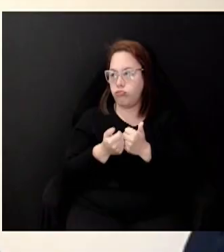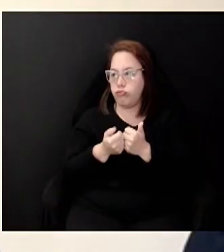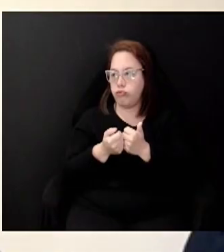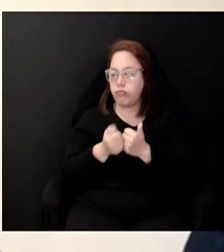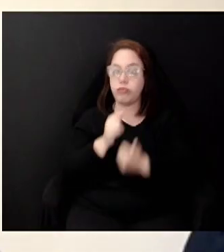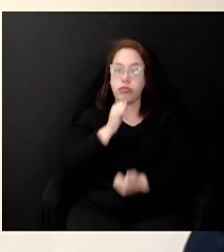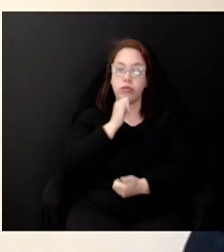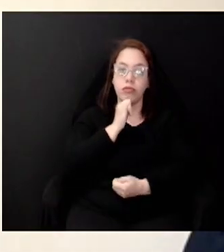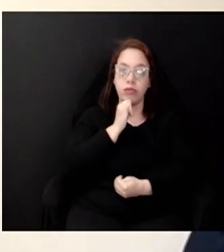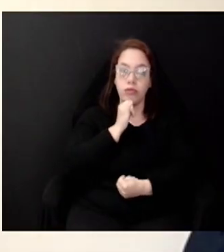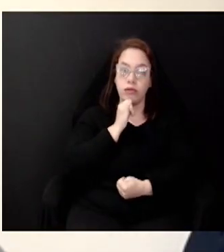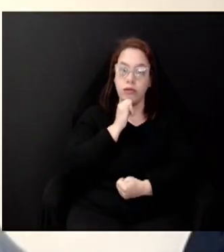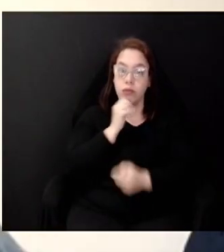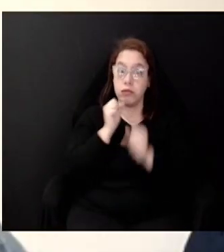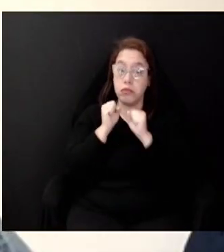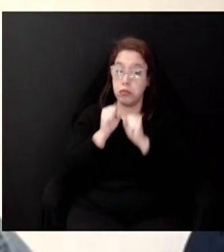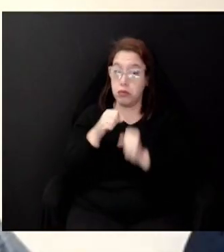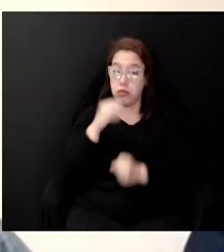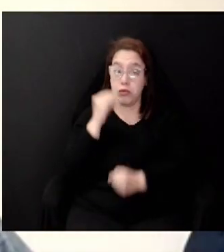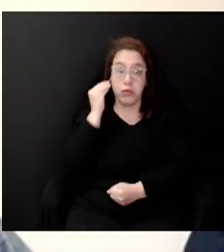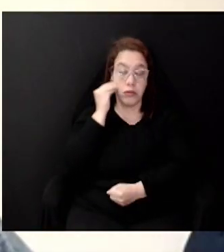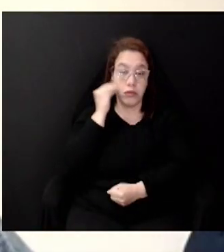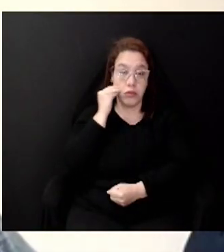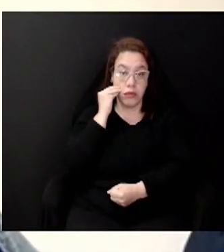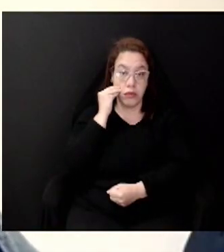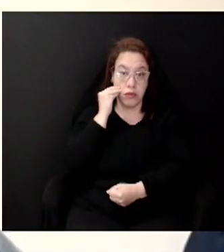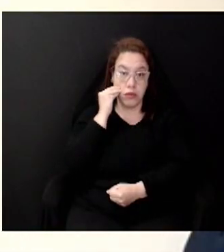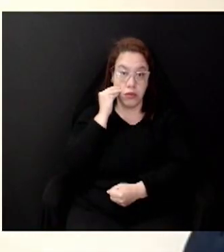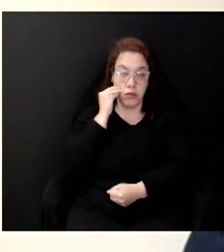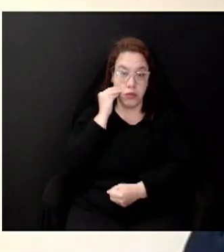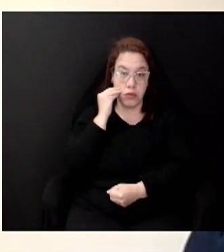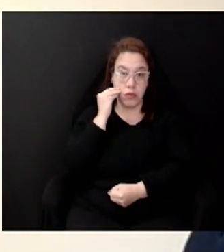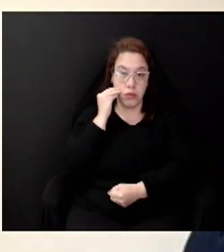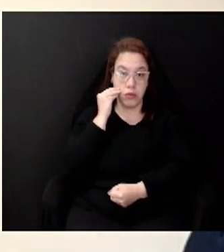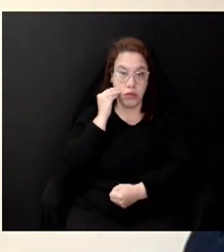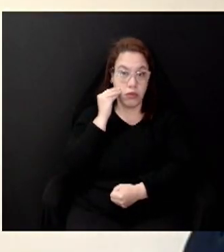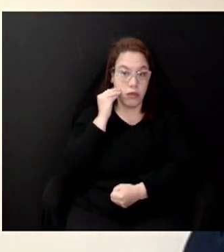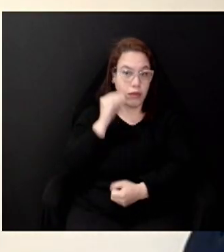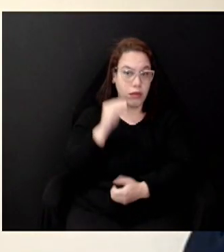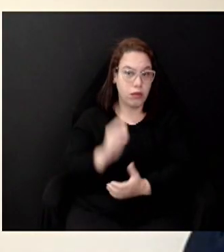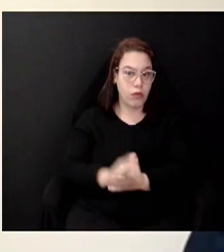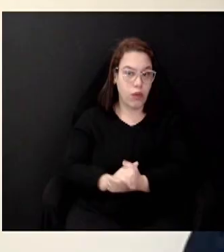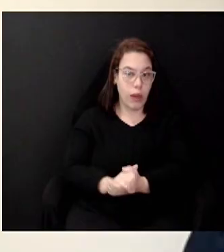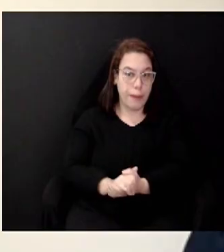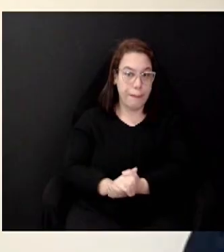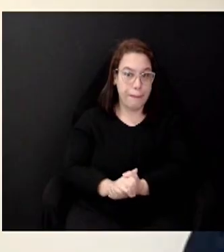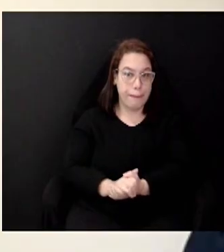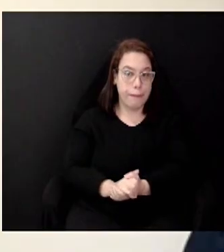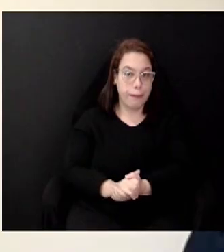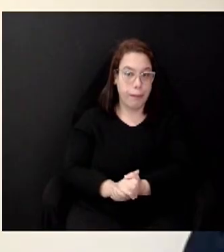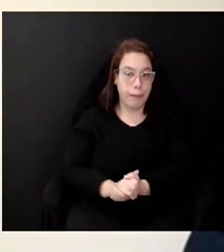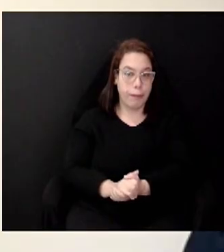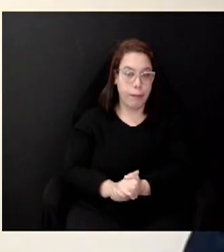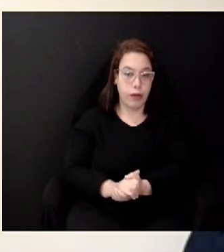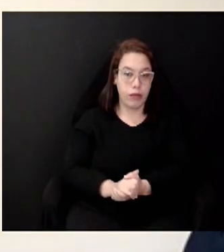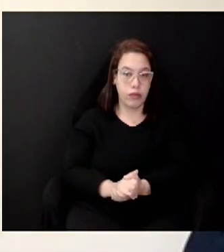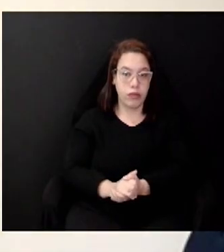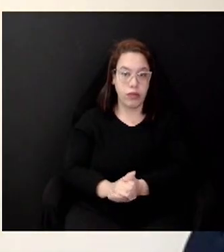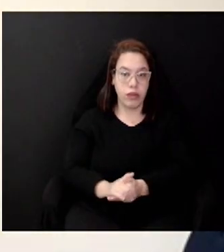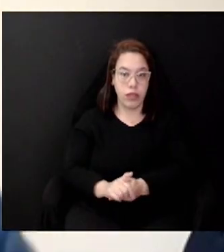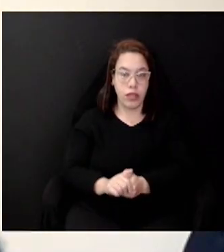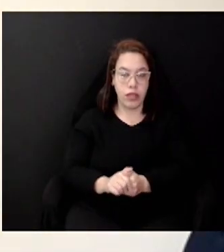a gente pode tentar desativar notificações. Porque daí, pelo menos, a gente fica num papel e a gente